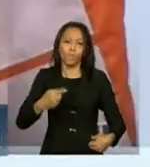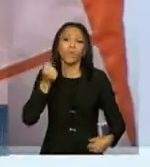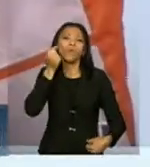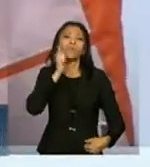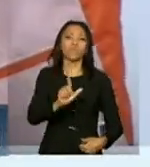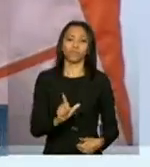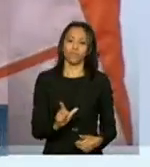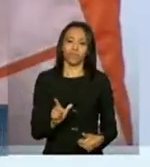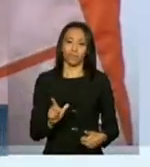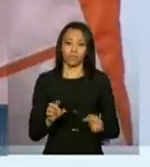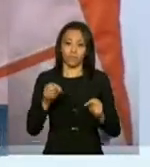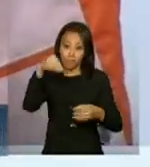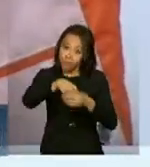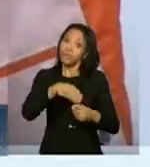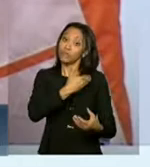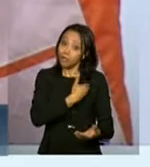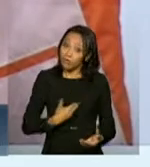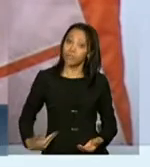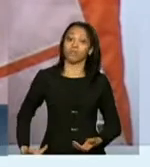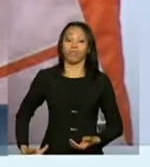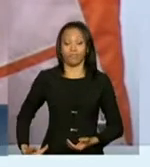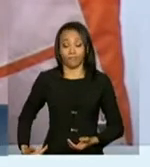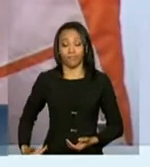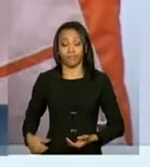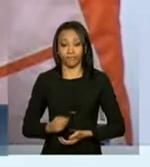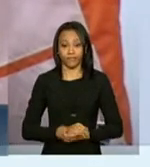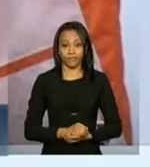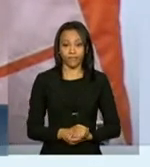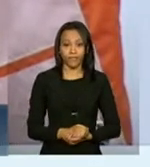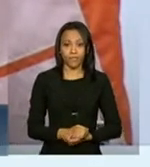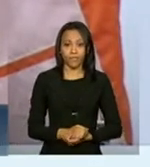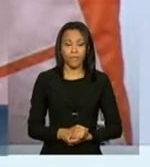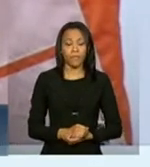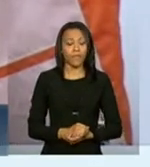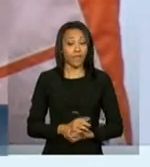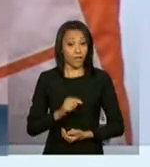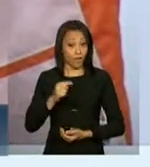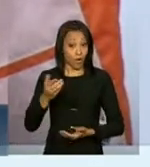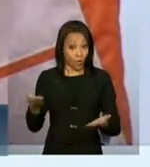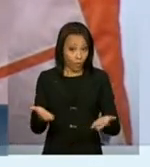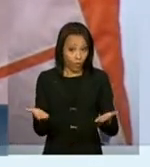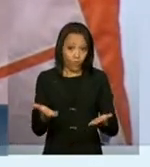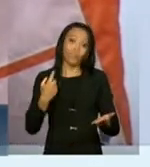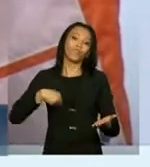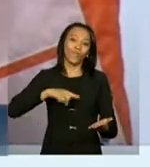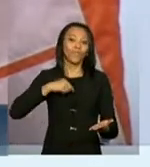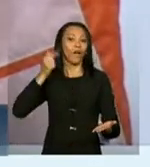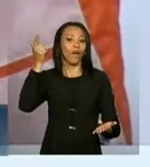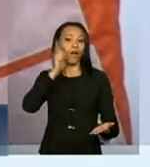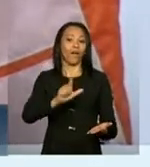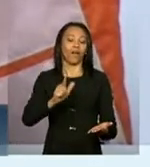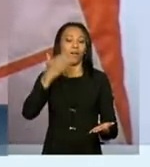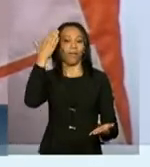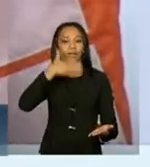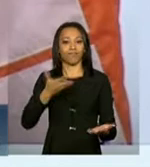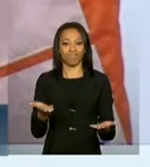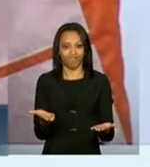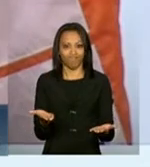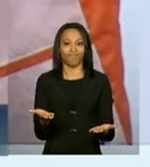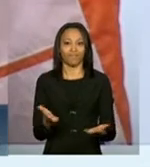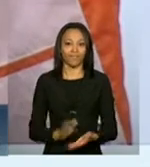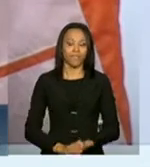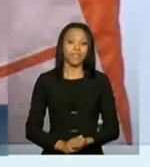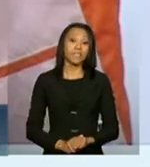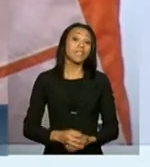pessoas, inclusive dentro do governo. E nós hoje estamos conseguindo. E as